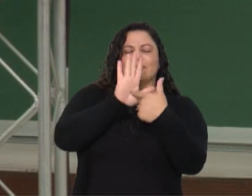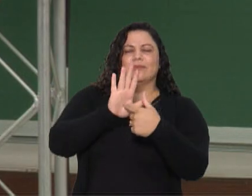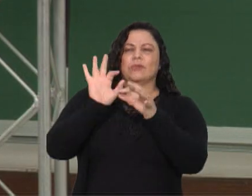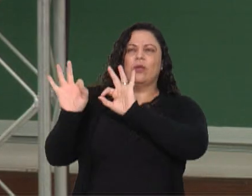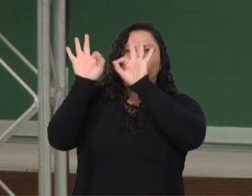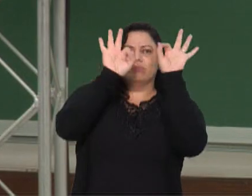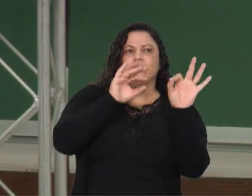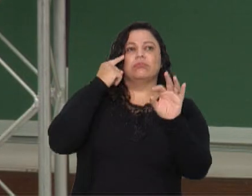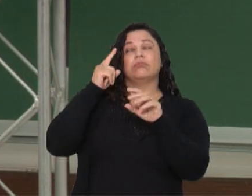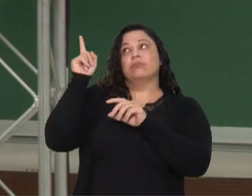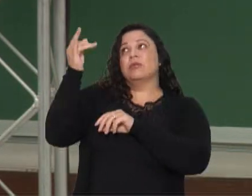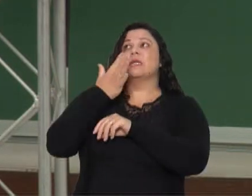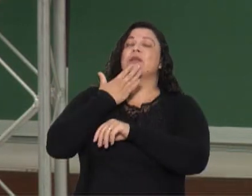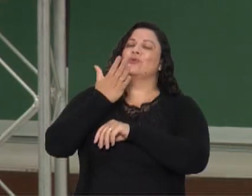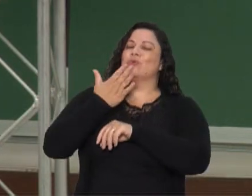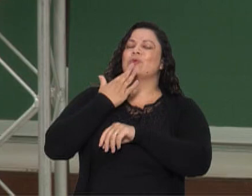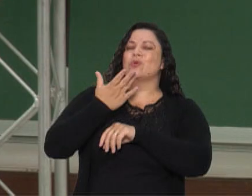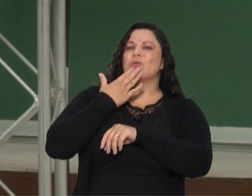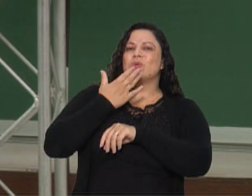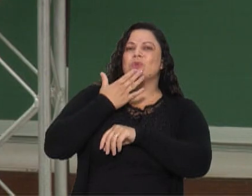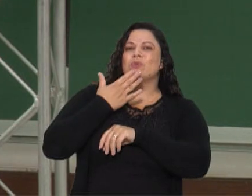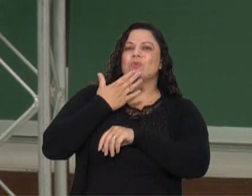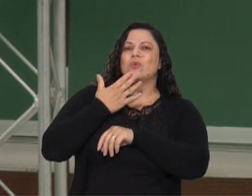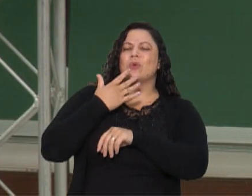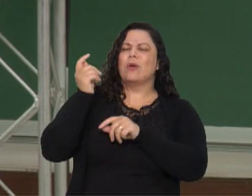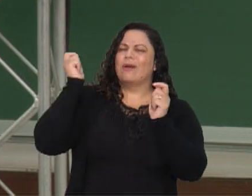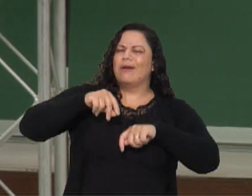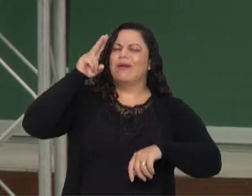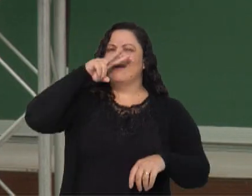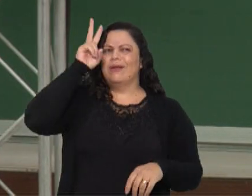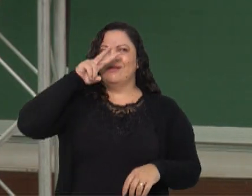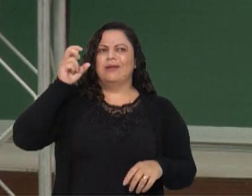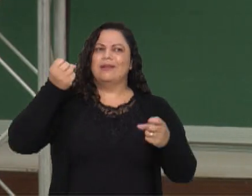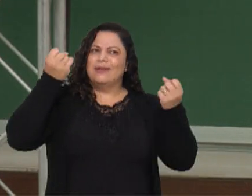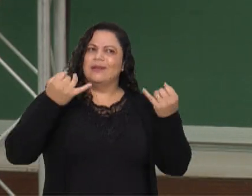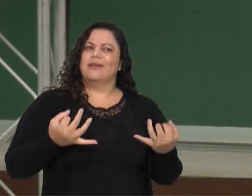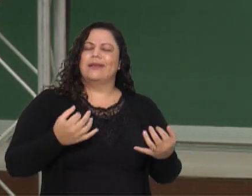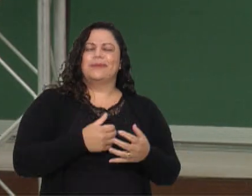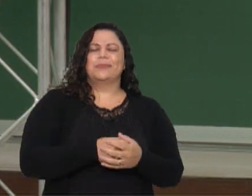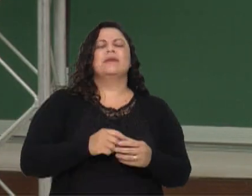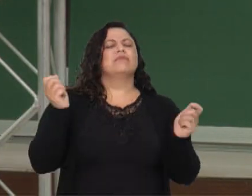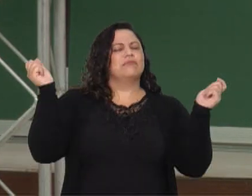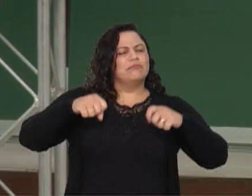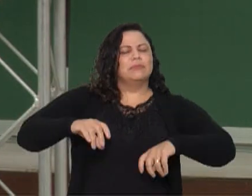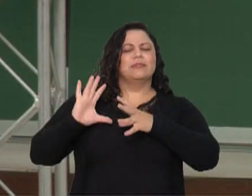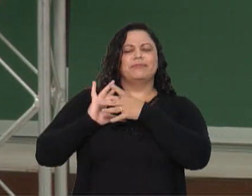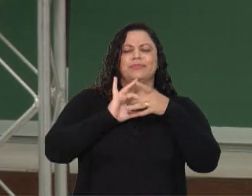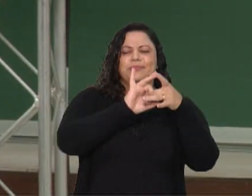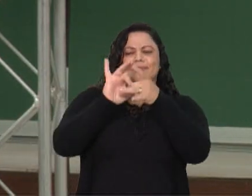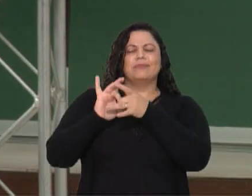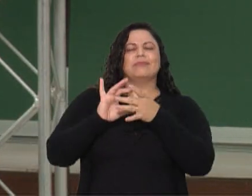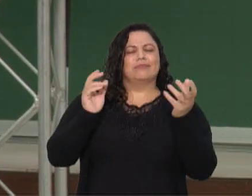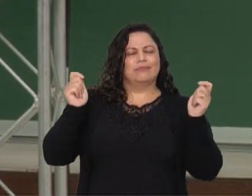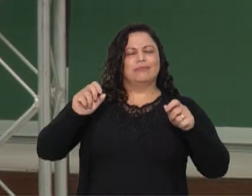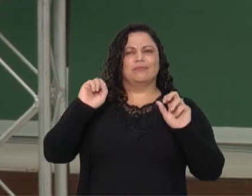aqui de novo. Olha as cores, né? As cores mais fumês aqui também, olha só. Dialoga, né? E com as linhas retas, ok? Então,